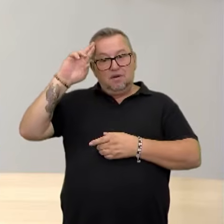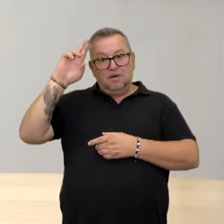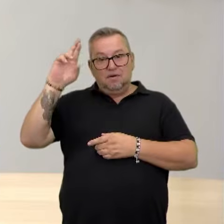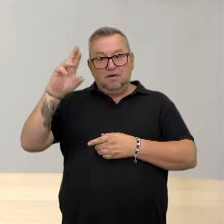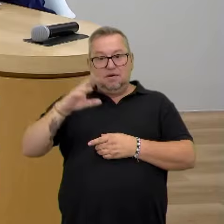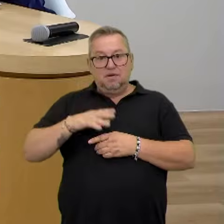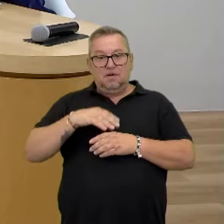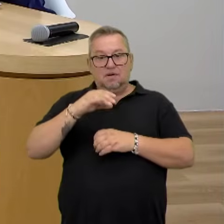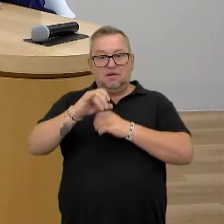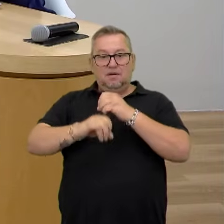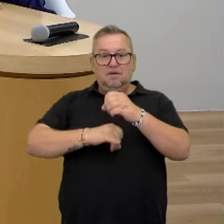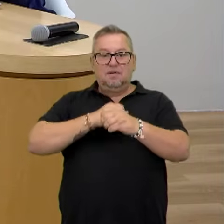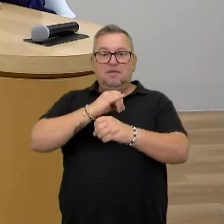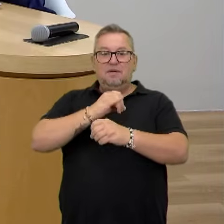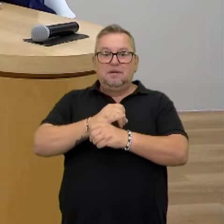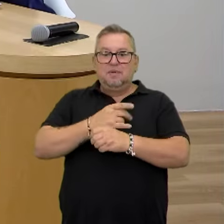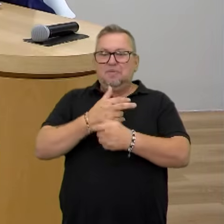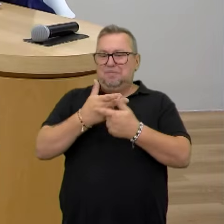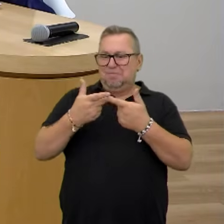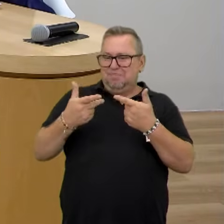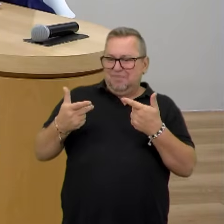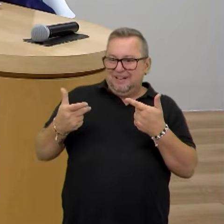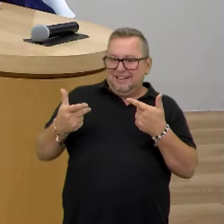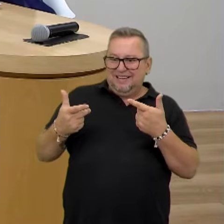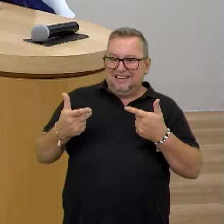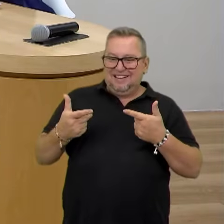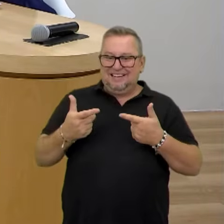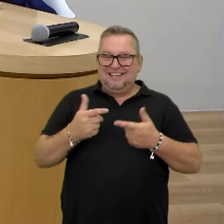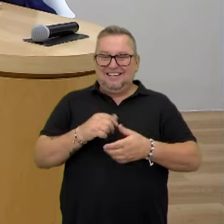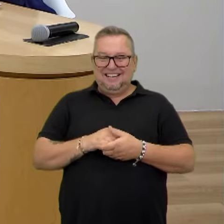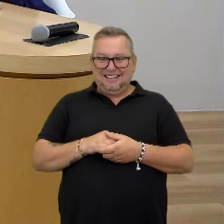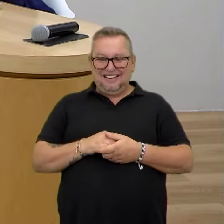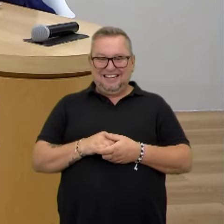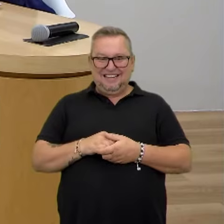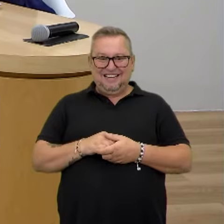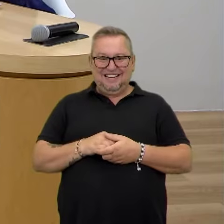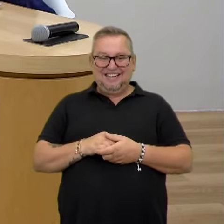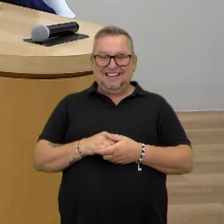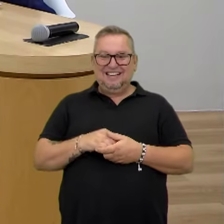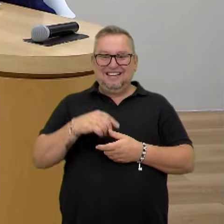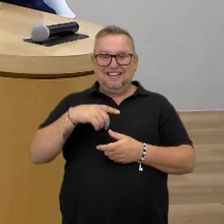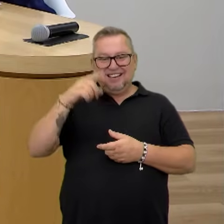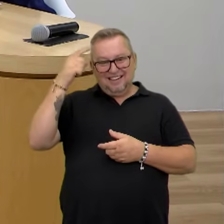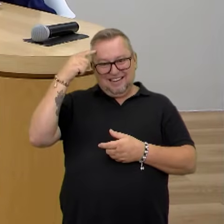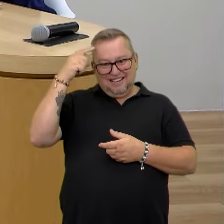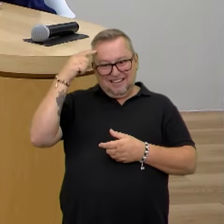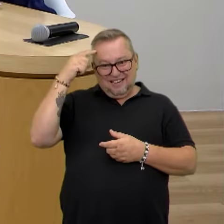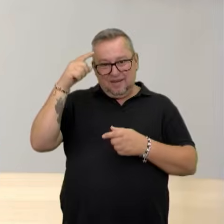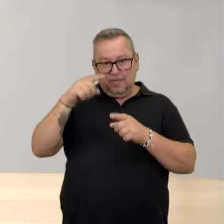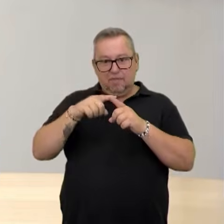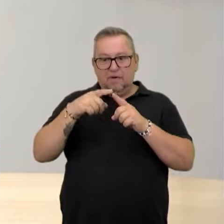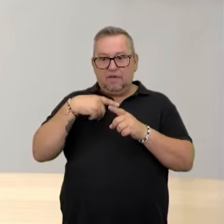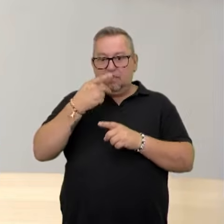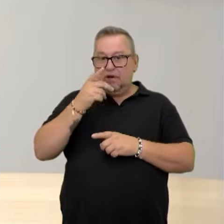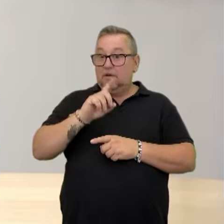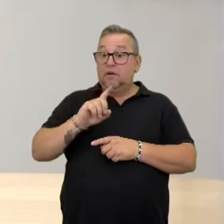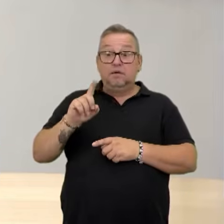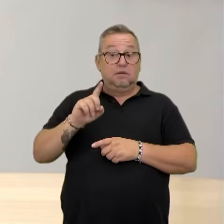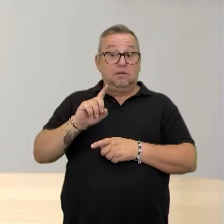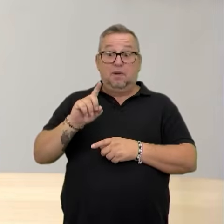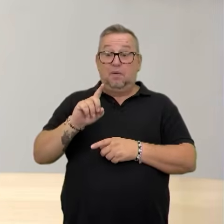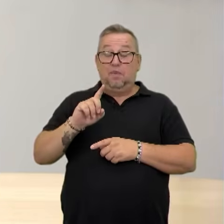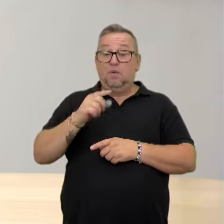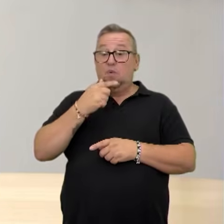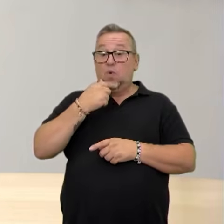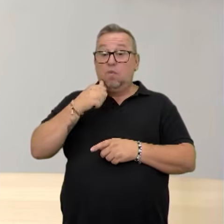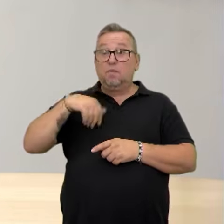de internet, Isso, né? acho que é o primeiro que vem à mente. Já tá até pensando no nome, sim. né? Mas e se eu disser pra vocês que não?